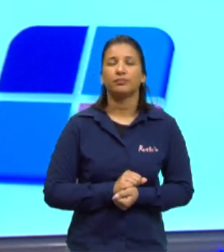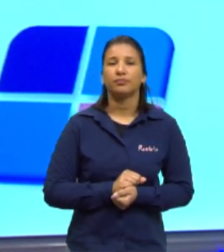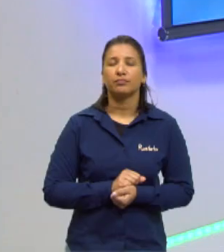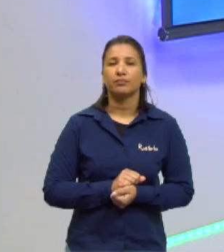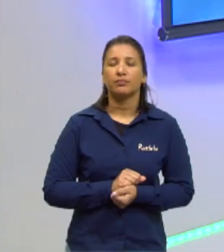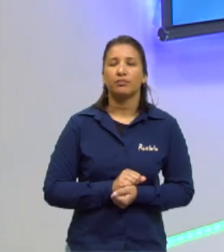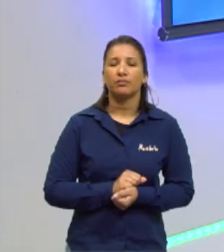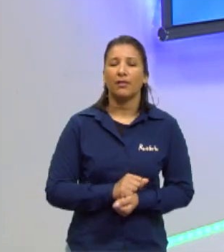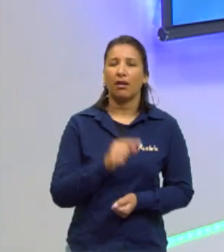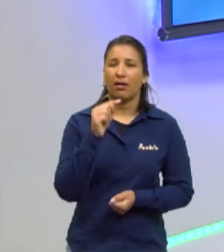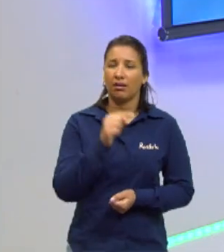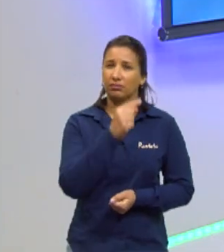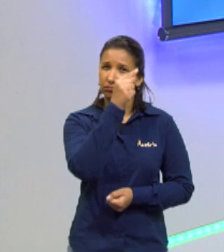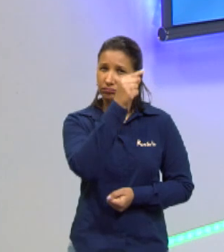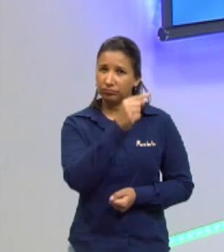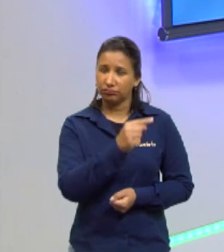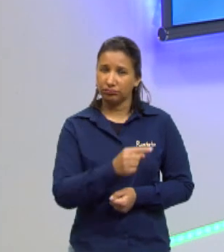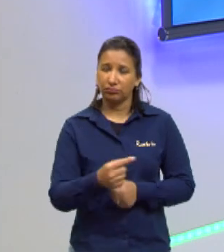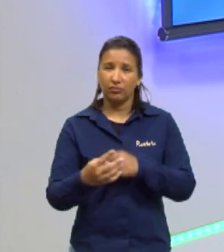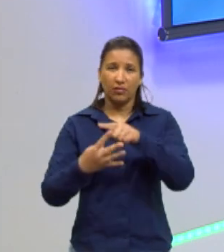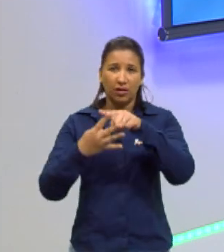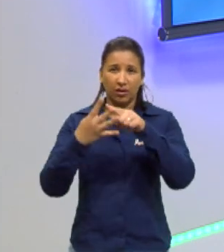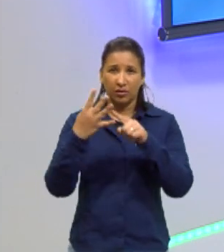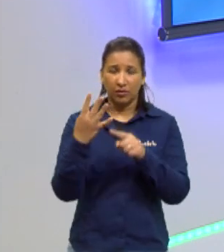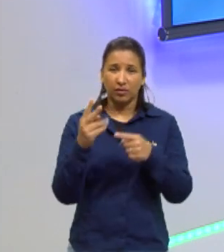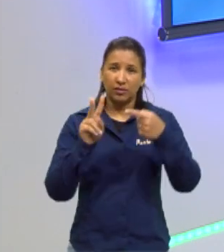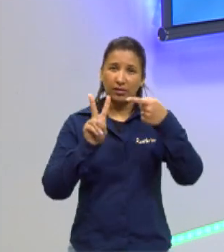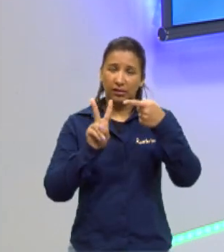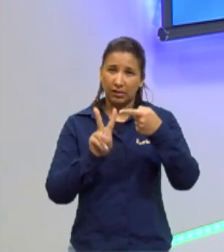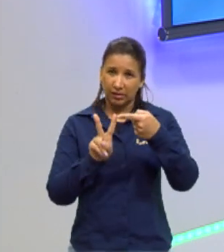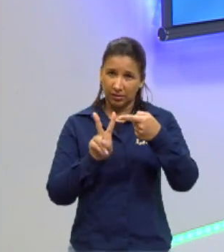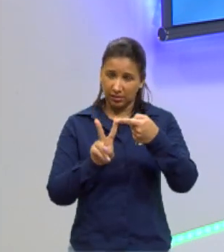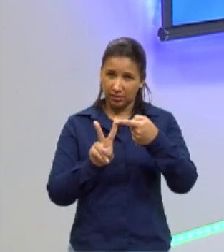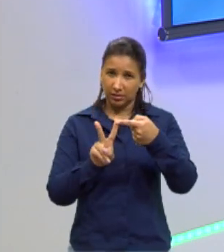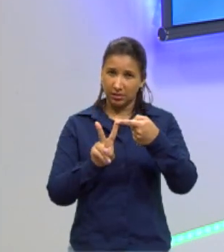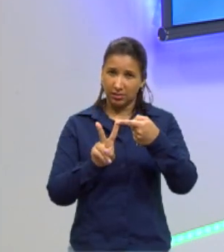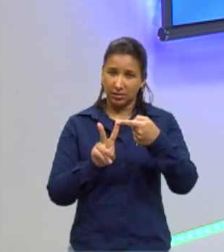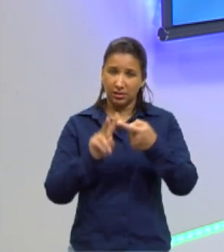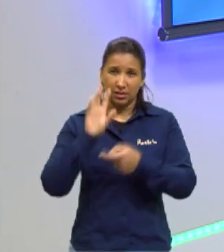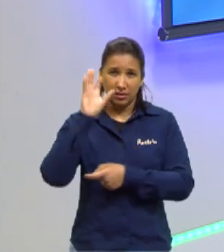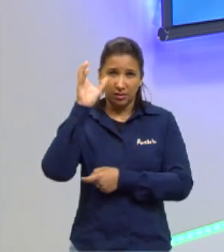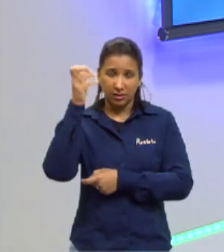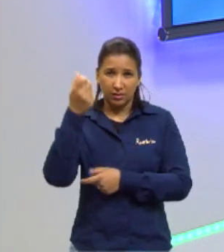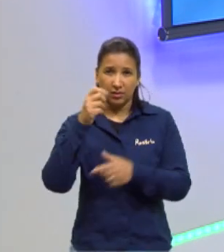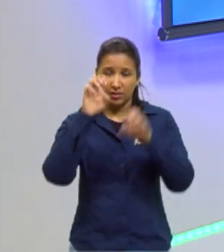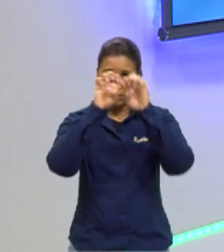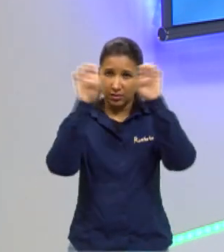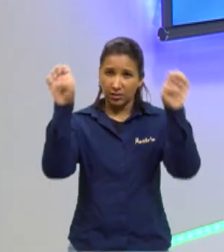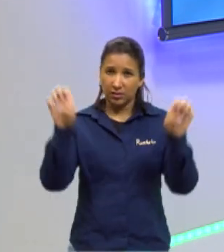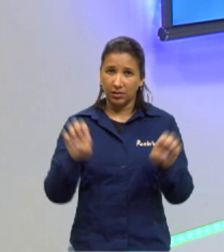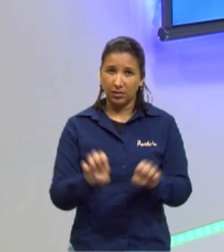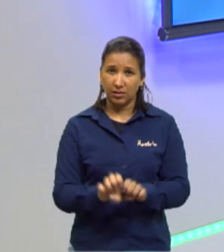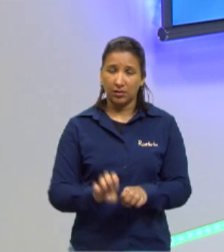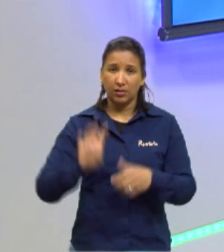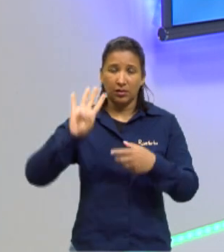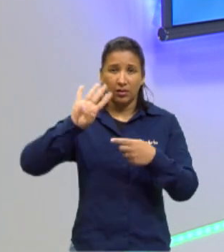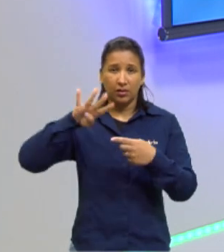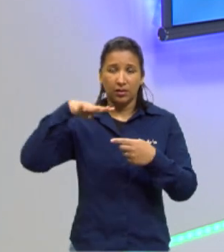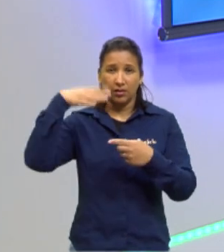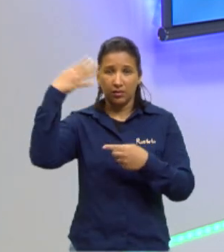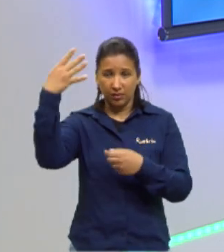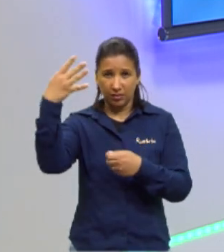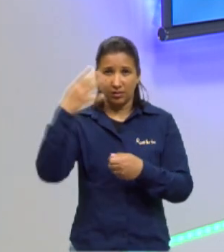Então, estas são as quatro raízes da solução da equação biquadrada que nós